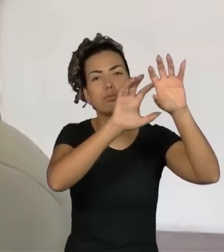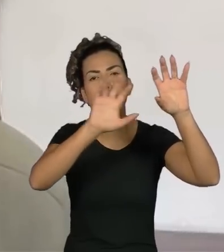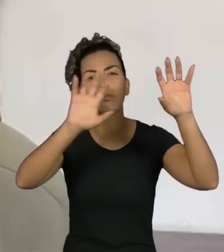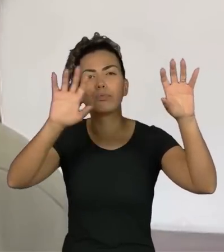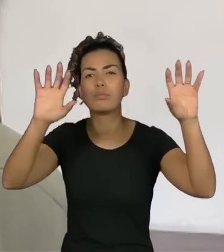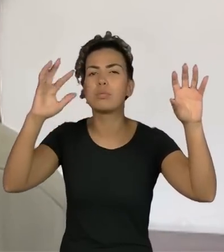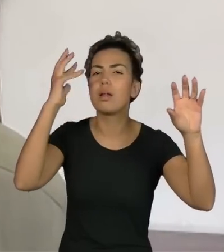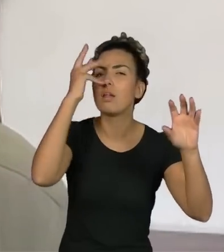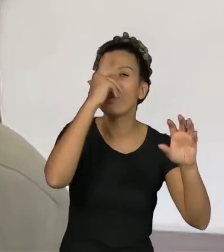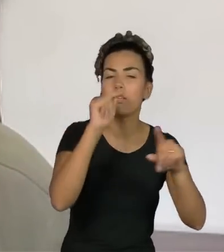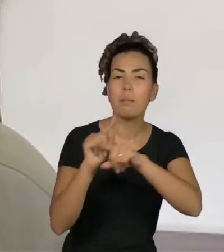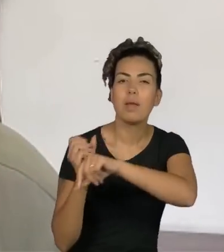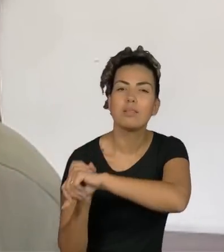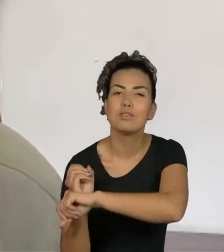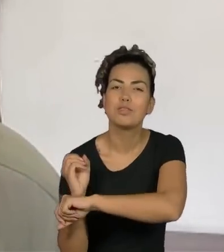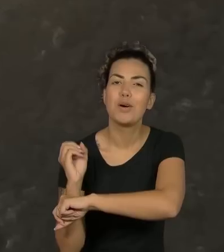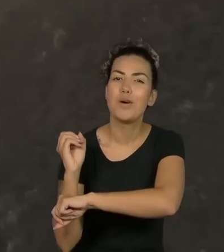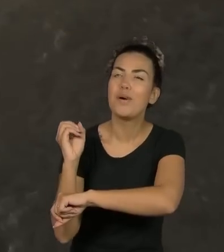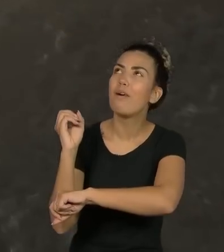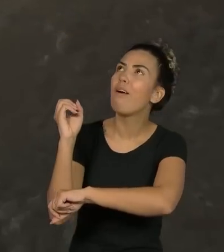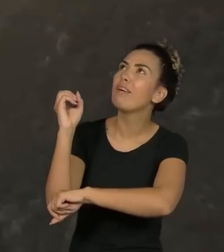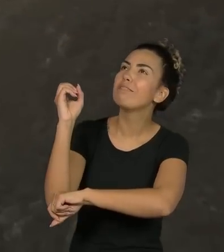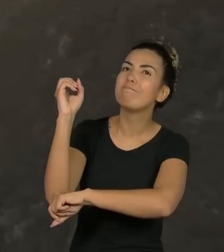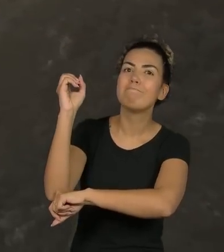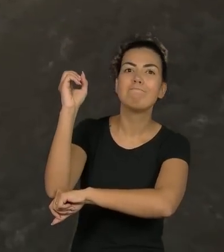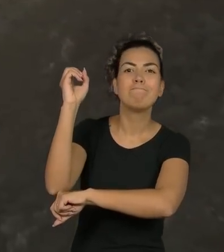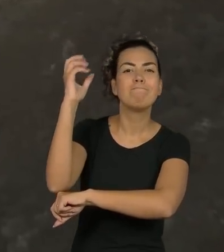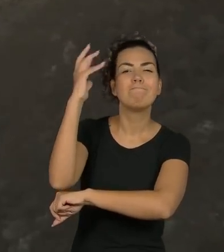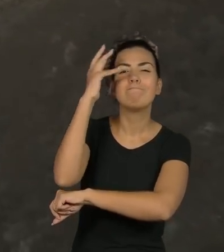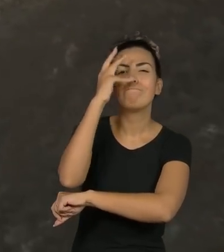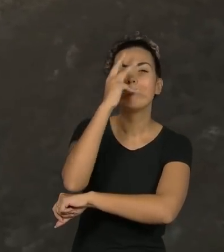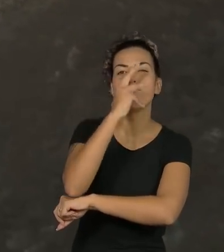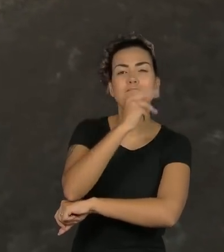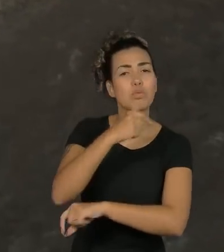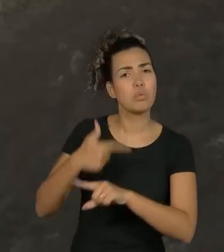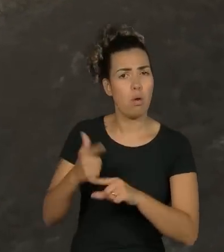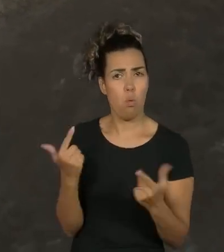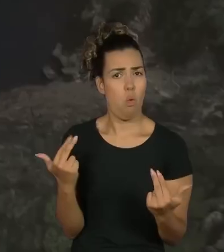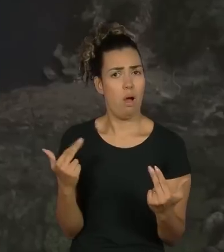sol, cada dia é diferente, né?